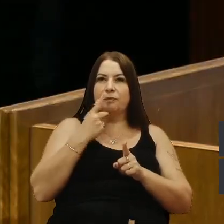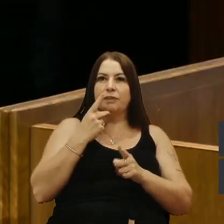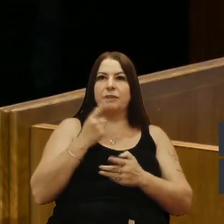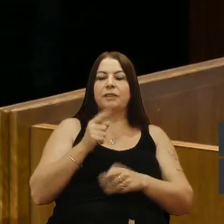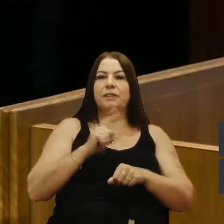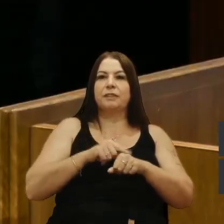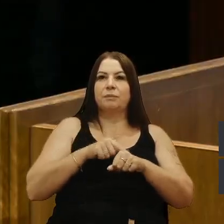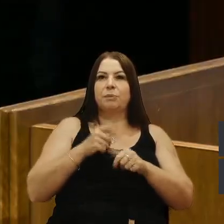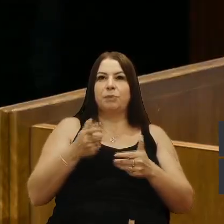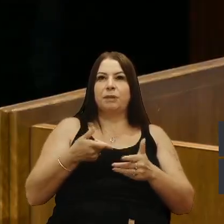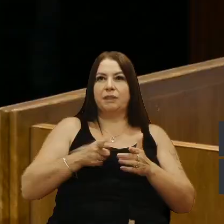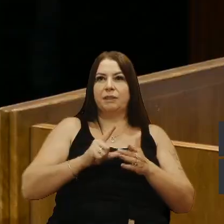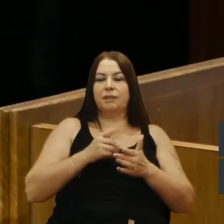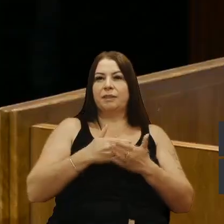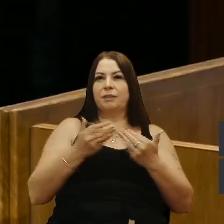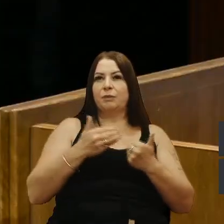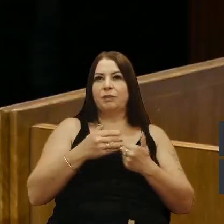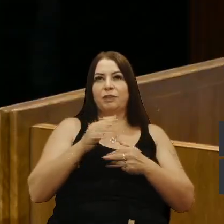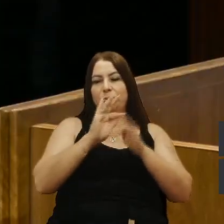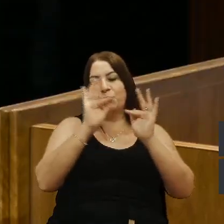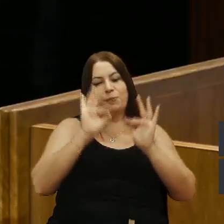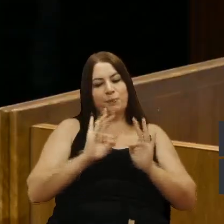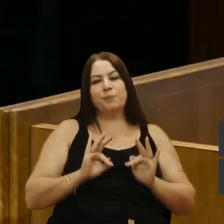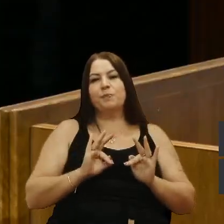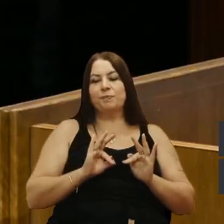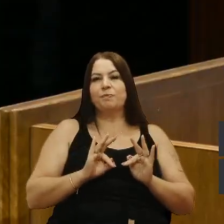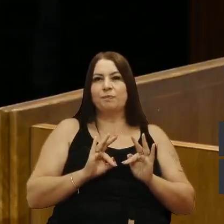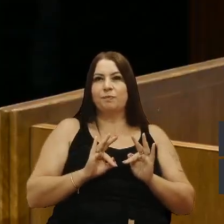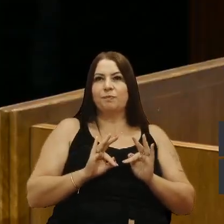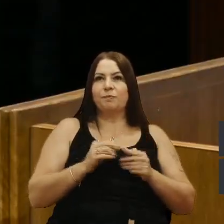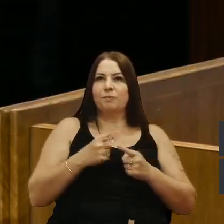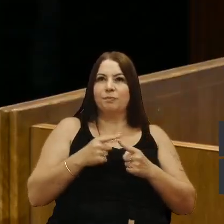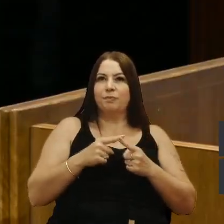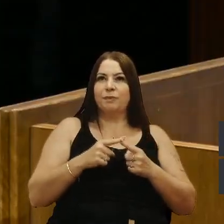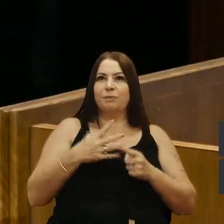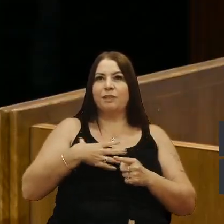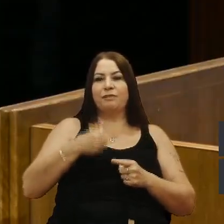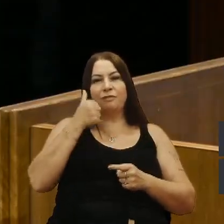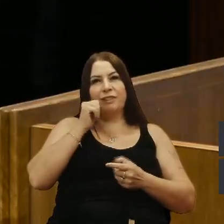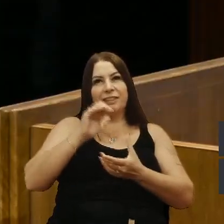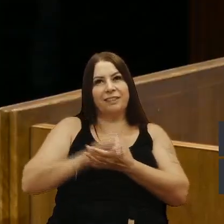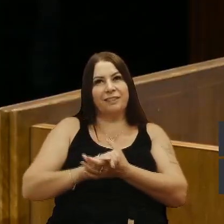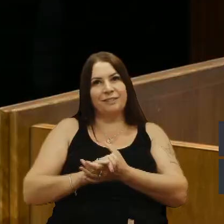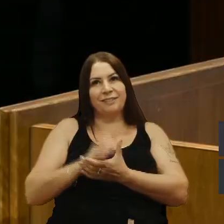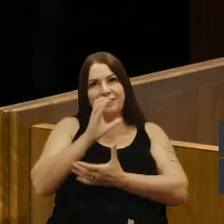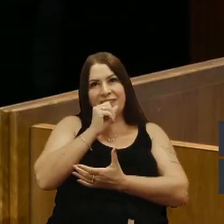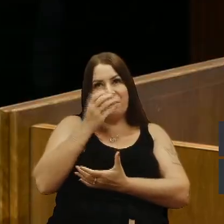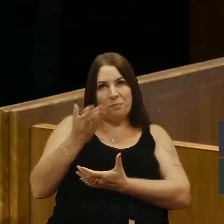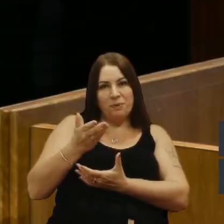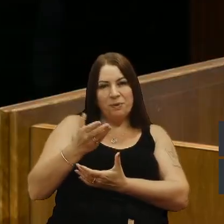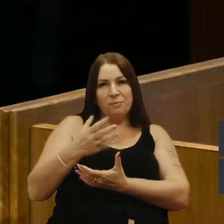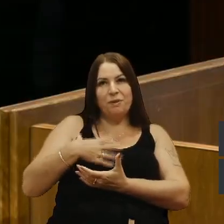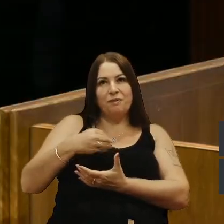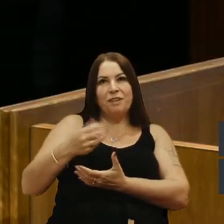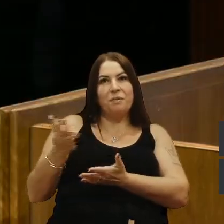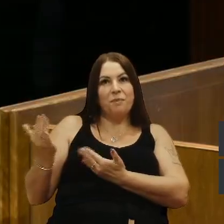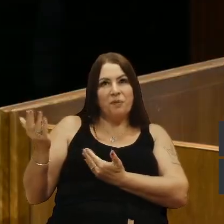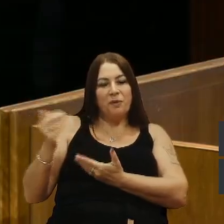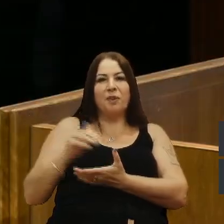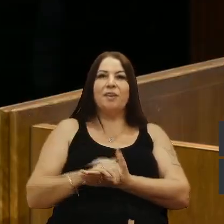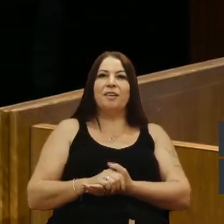neste momento, antes de qualquer coisa, que eu estou muito feliz, primeiramente, porque minha filha casou sábado. Né? Minha filha mais